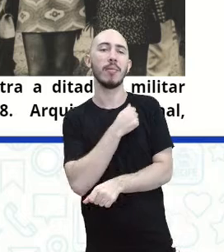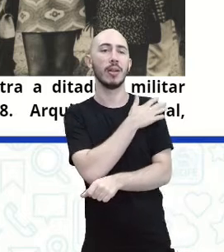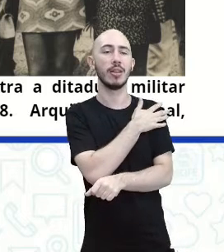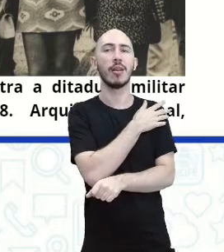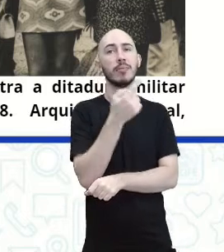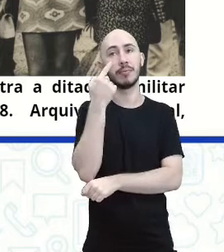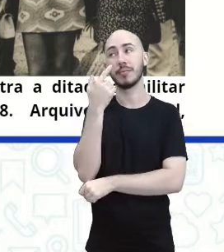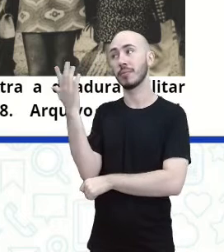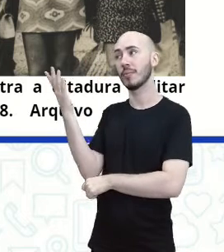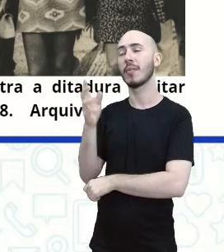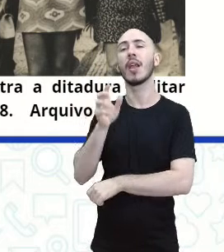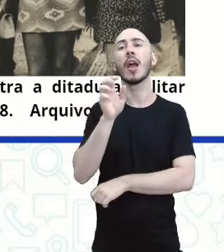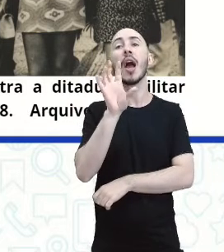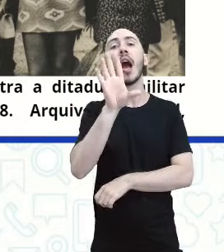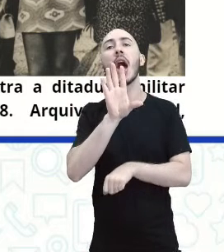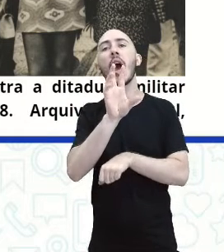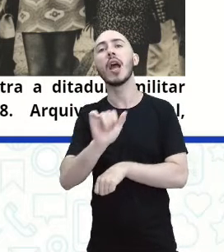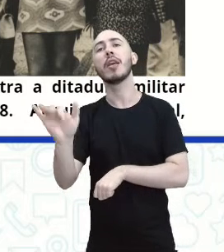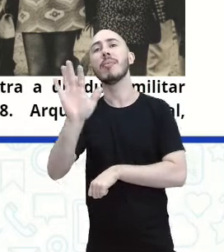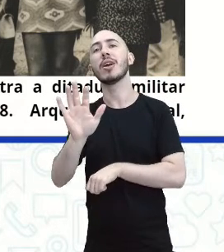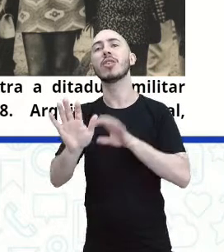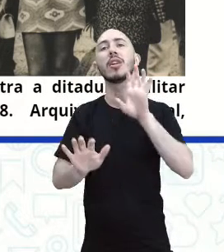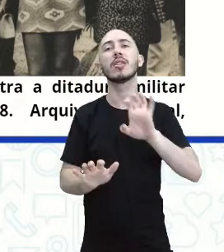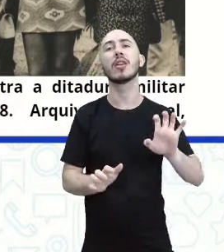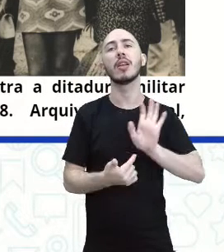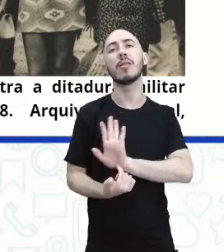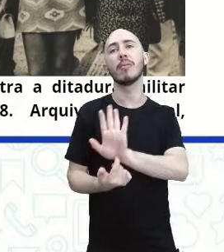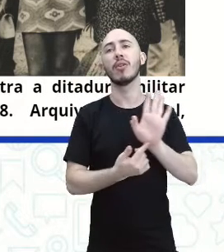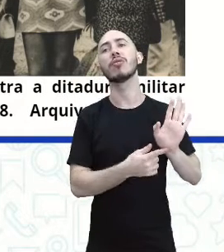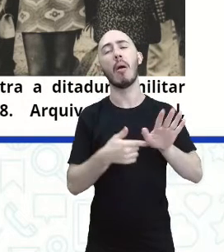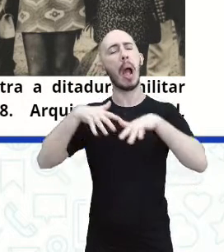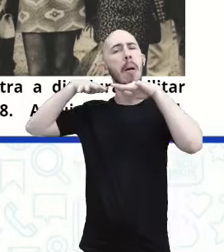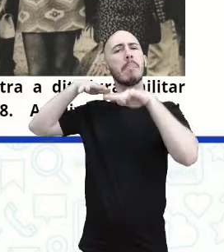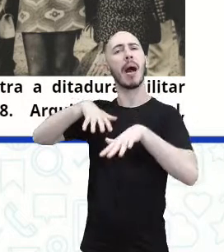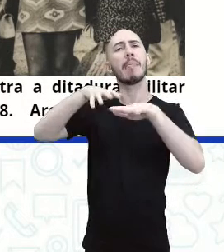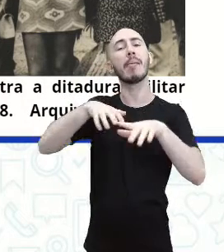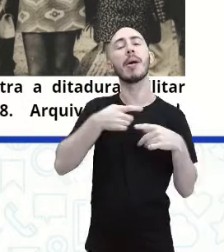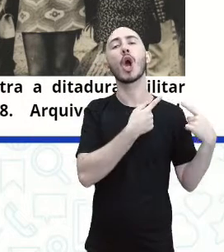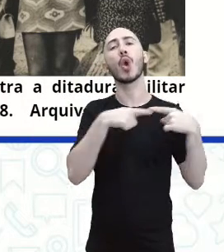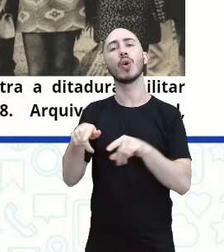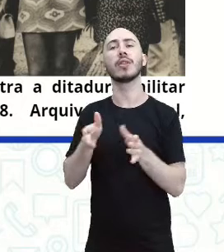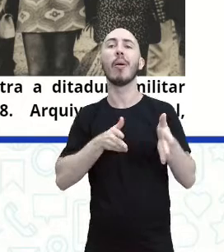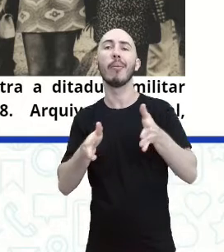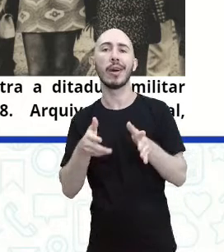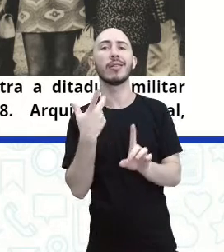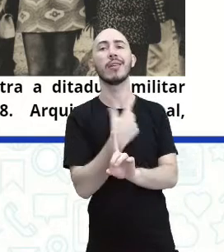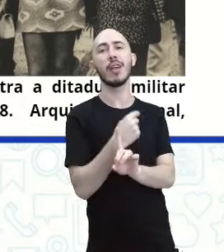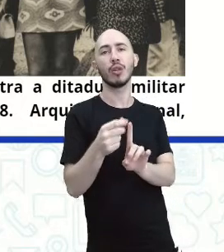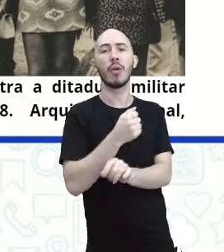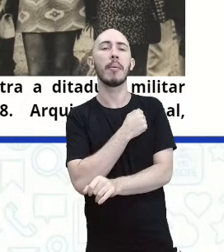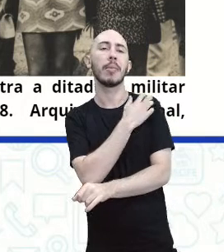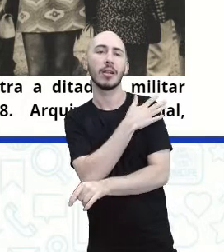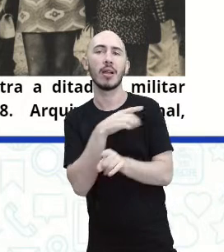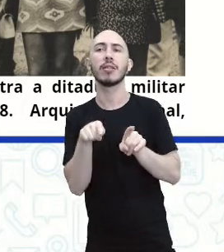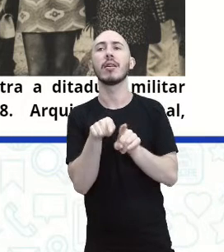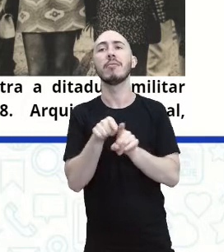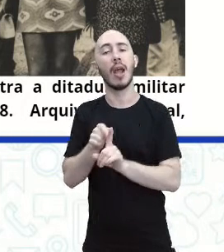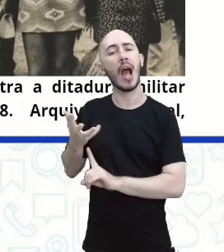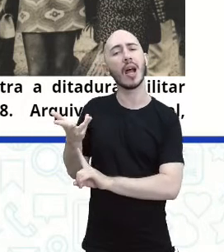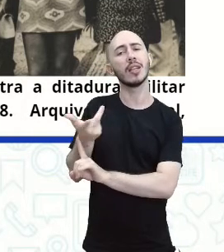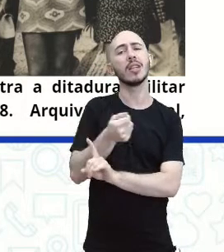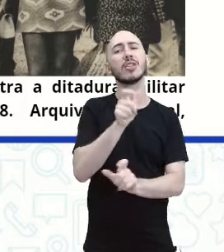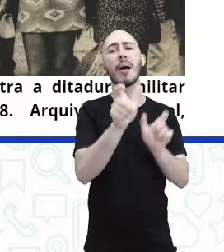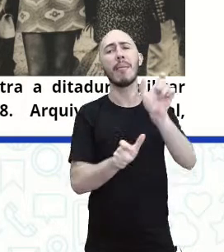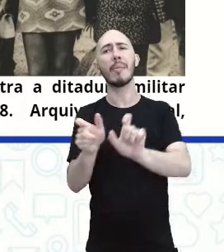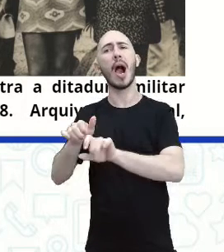mil, que aconteceram em 68 contra, né, a ditadura militar. E temos também os artistas que participaram,